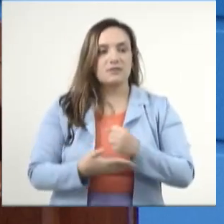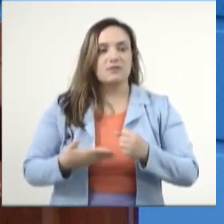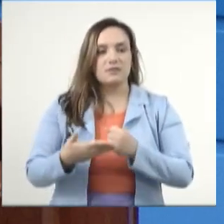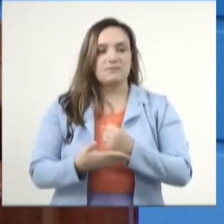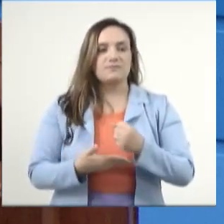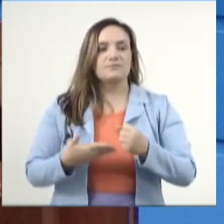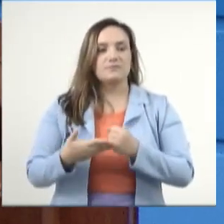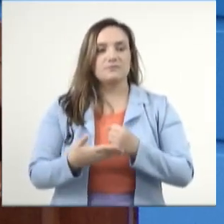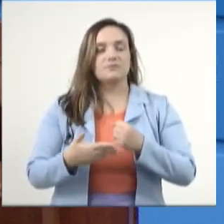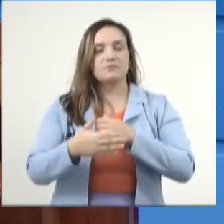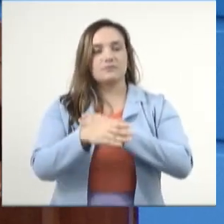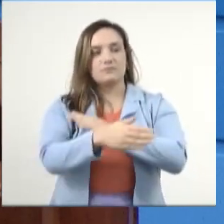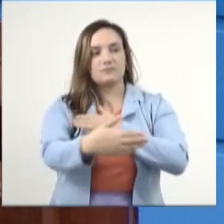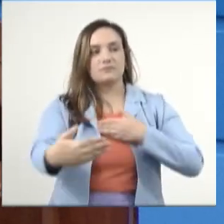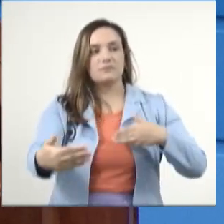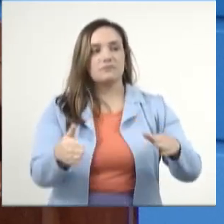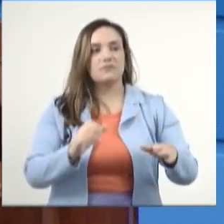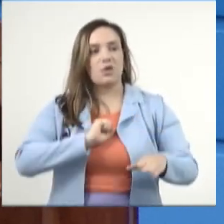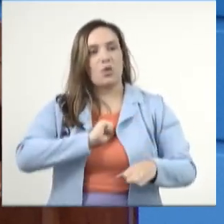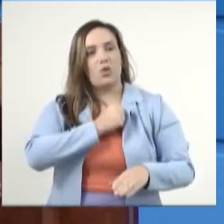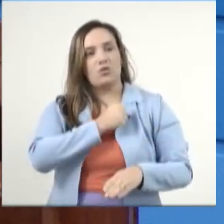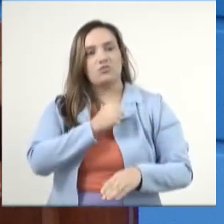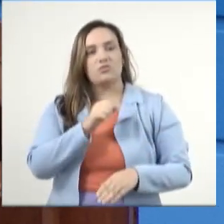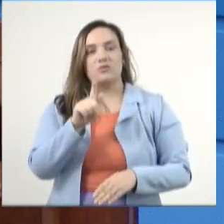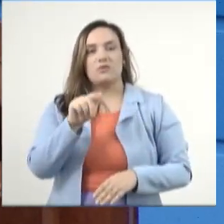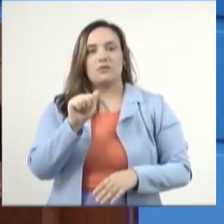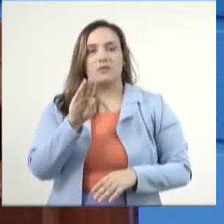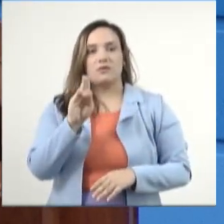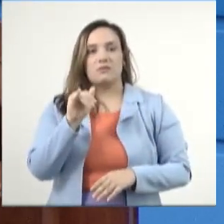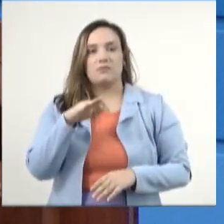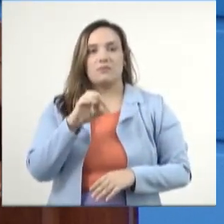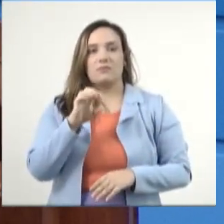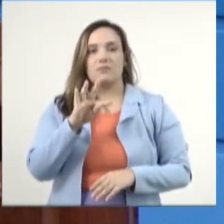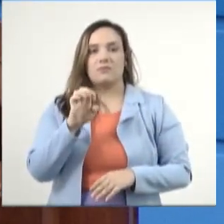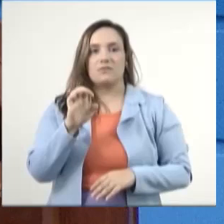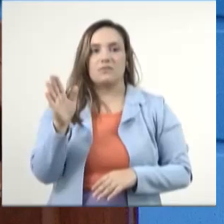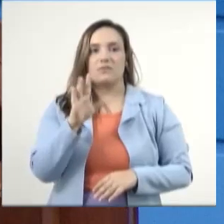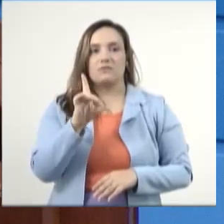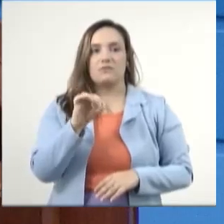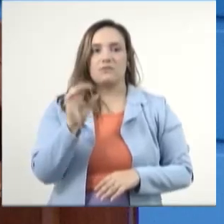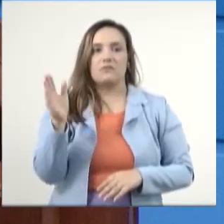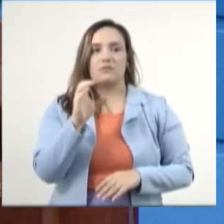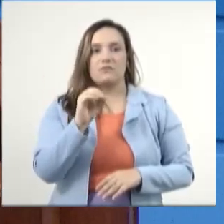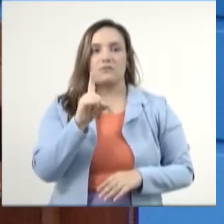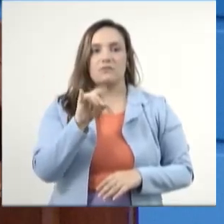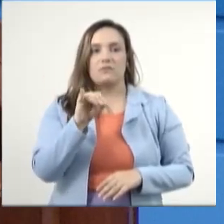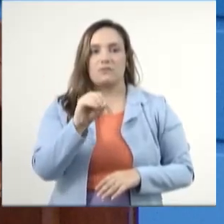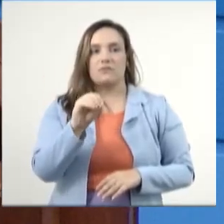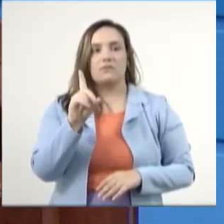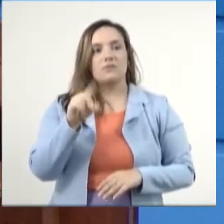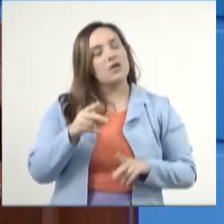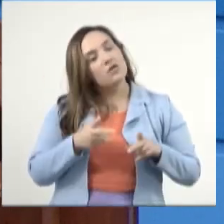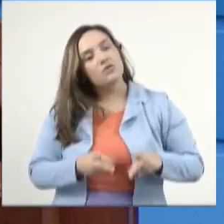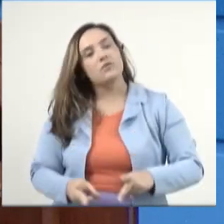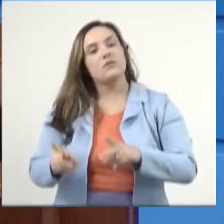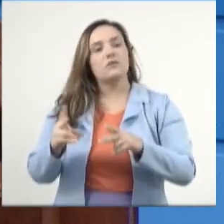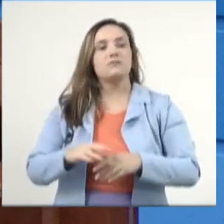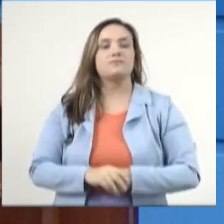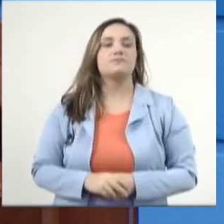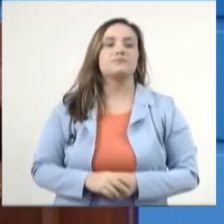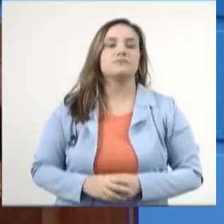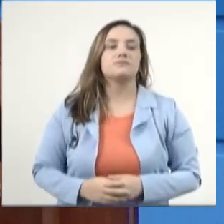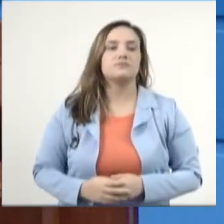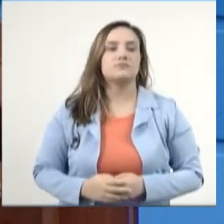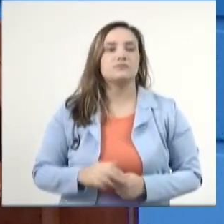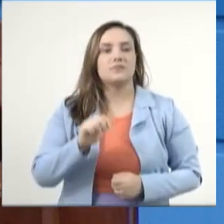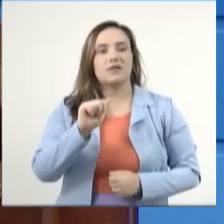chamado Gabinete do Ódio. Vejam, senhores, nós tínhamos um Gabinete do Ódio em funcionamento.